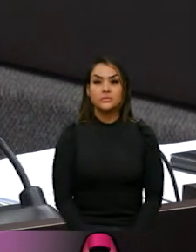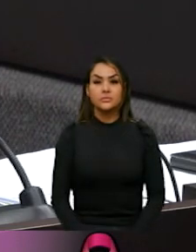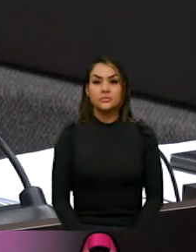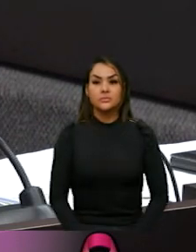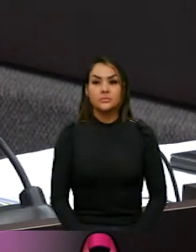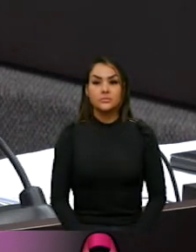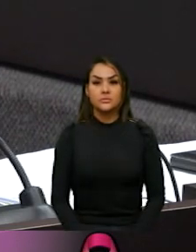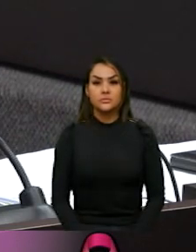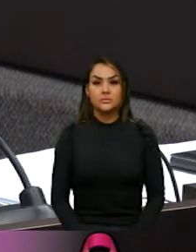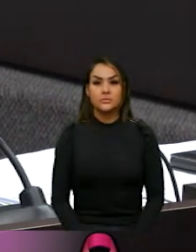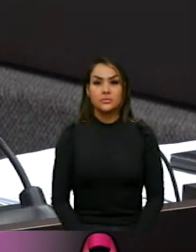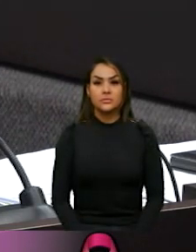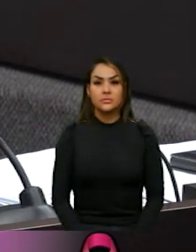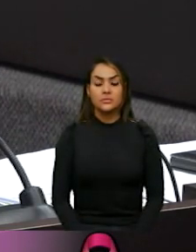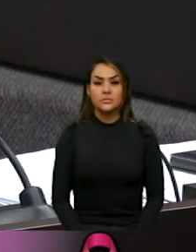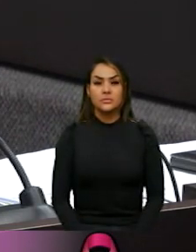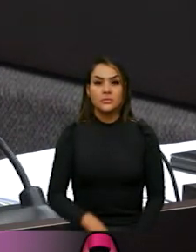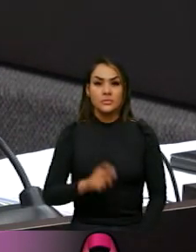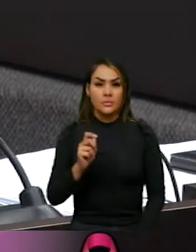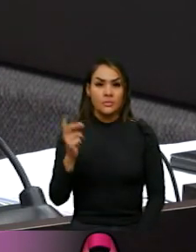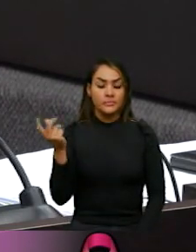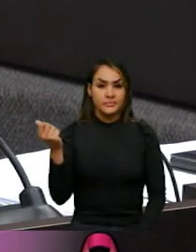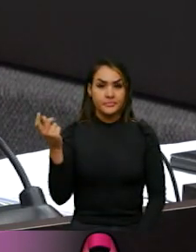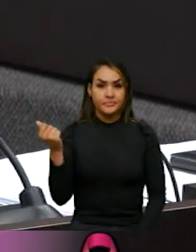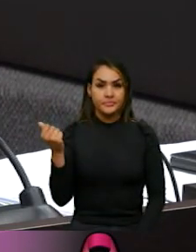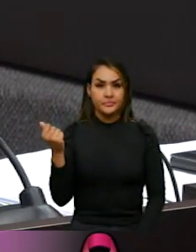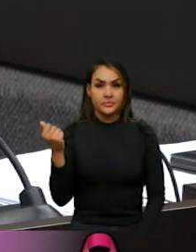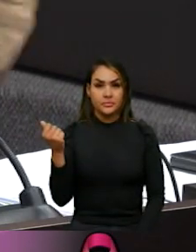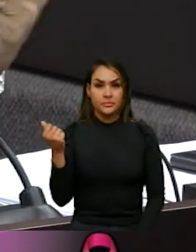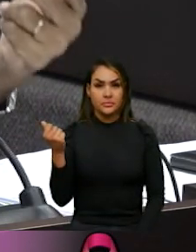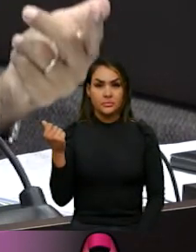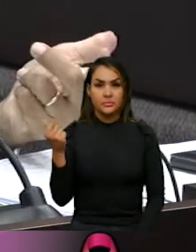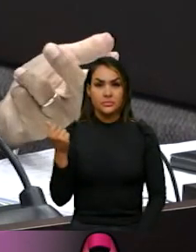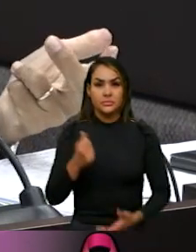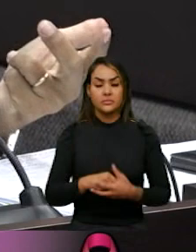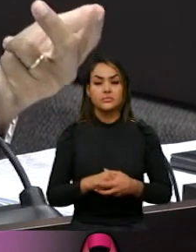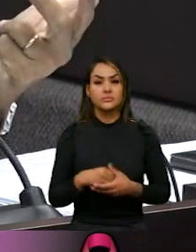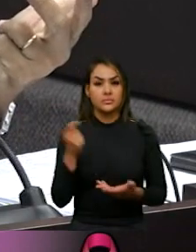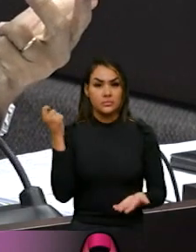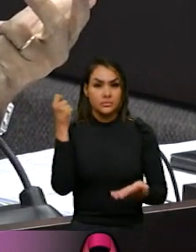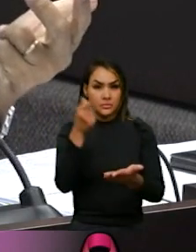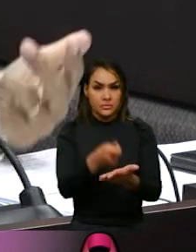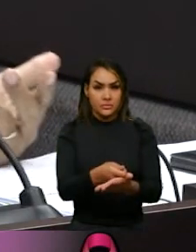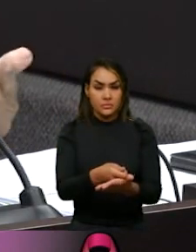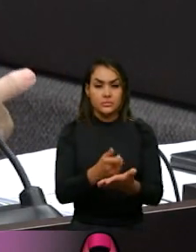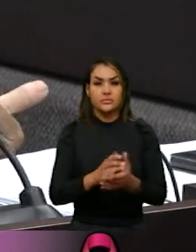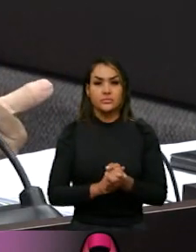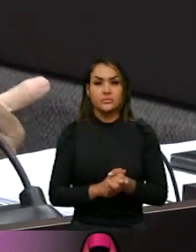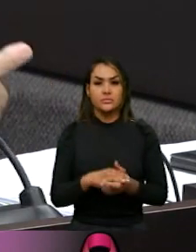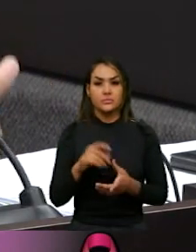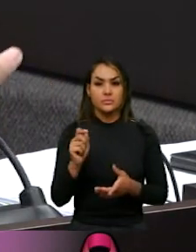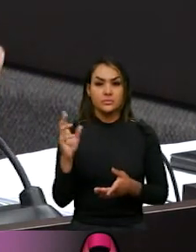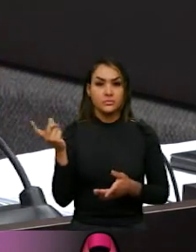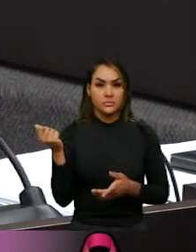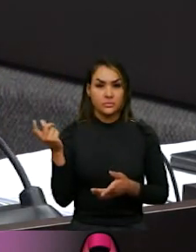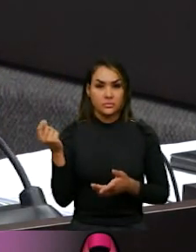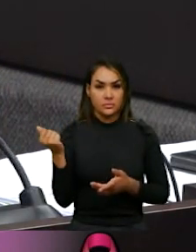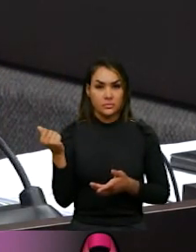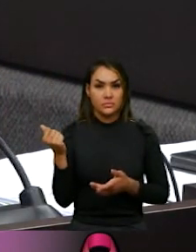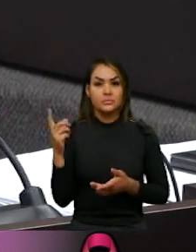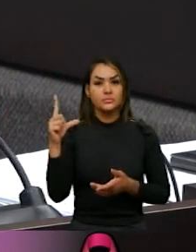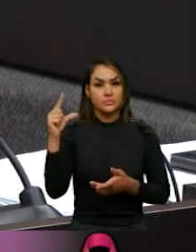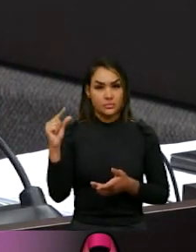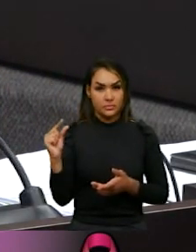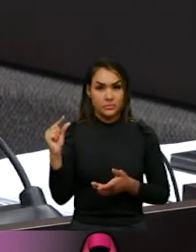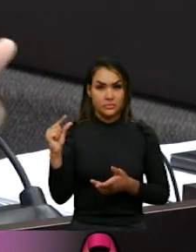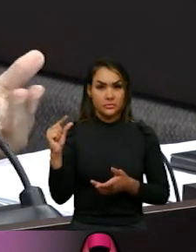Então, essa questão do valor do empréstimo para investimento é um valor extremamente